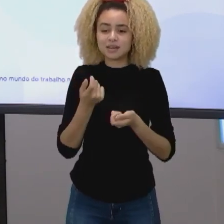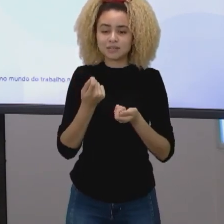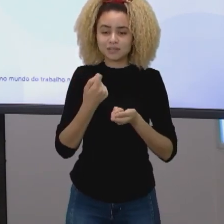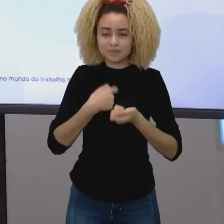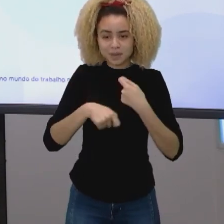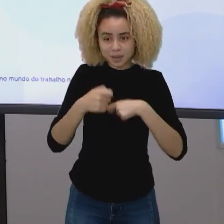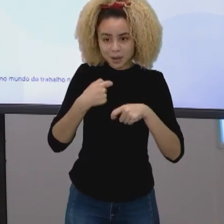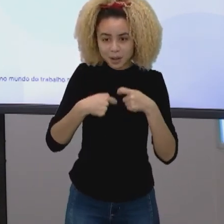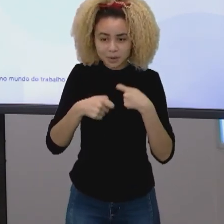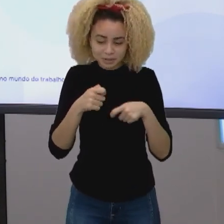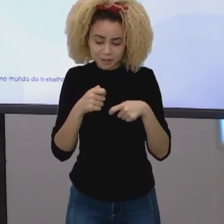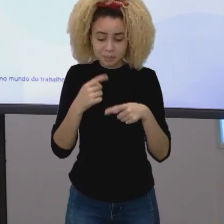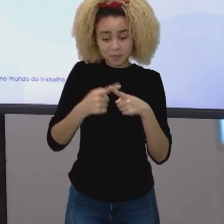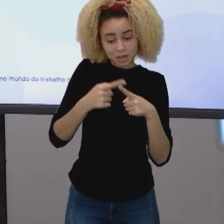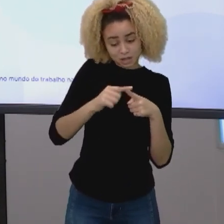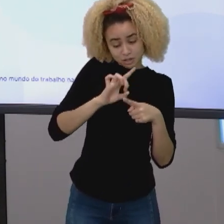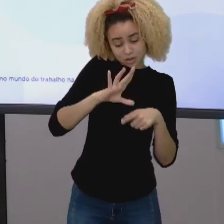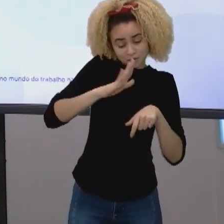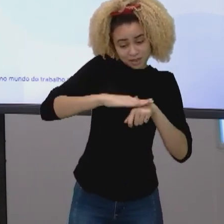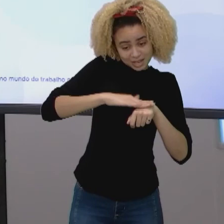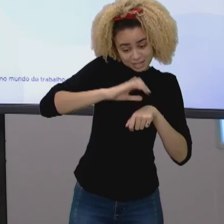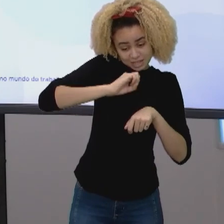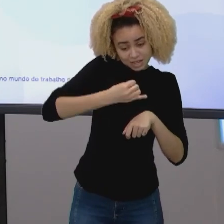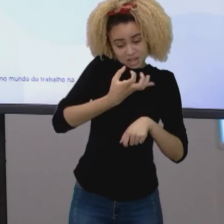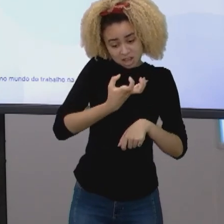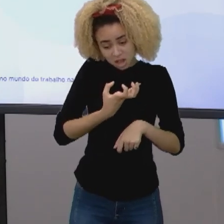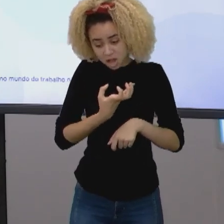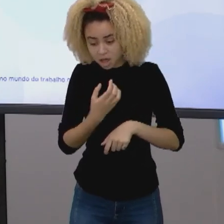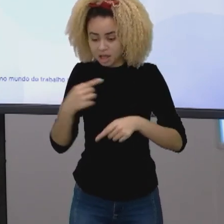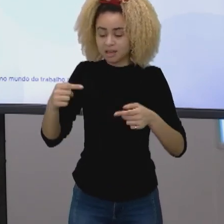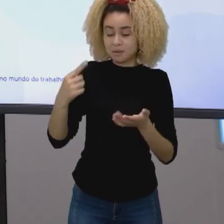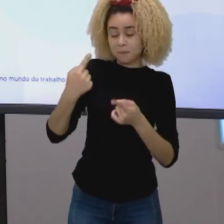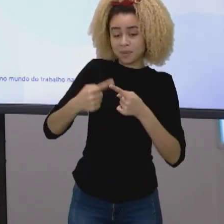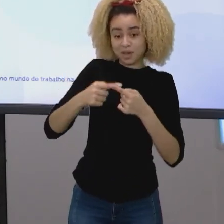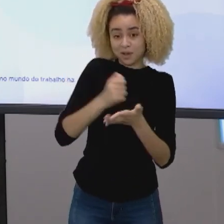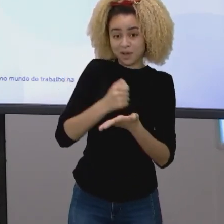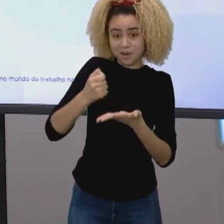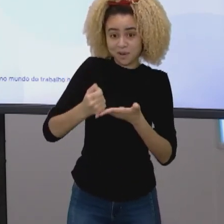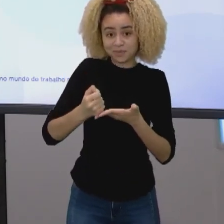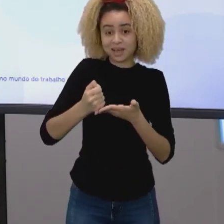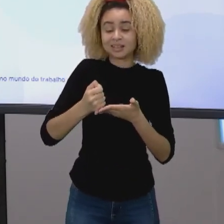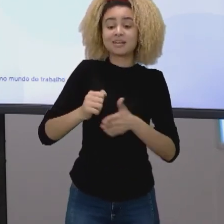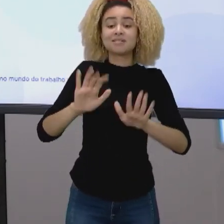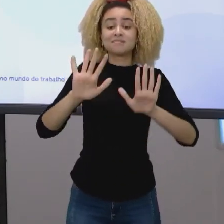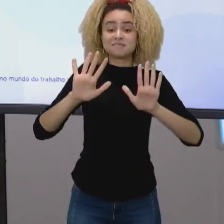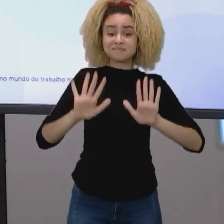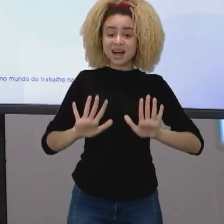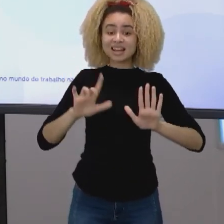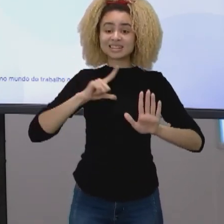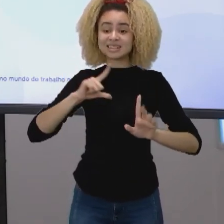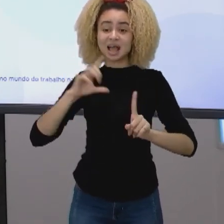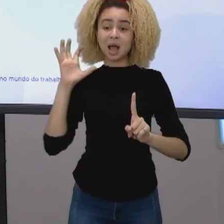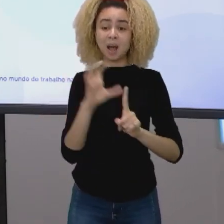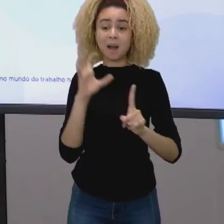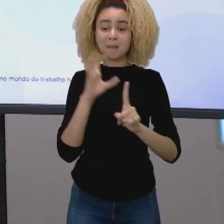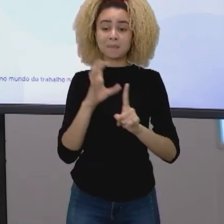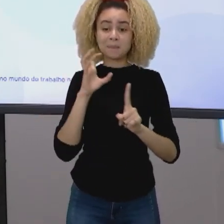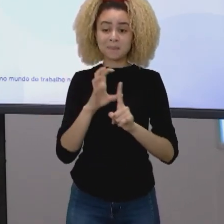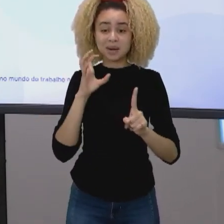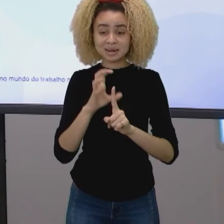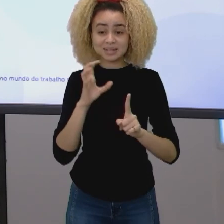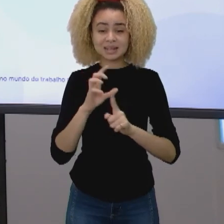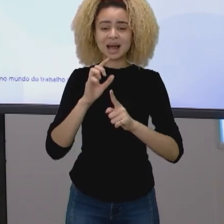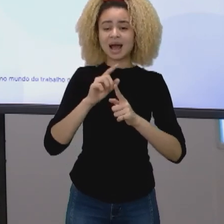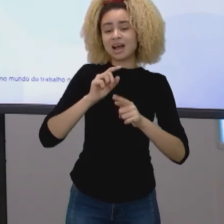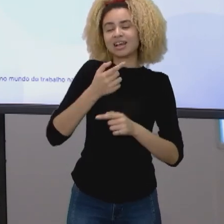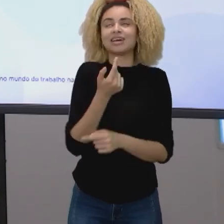um só faz se quiser e o outro também, tanto o contratante quanto o contratado. Porém, existe aquela pressão de trabalho, porque a gente não vive